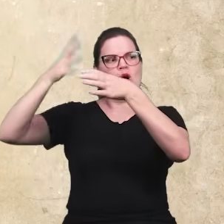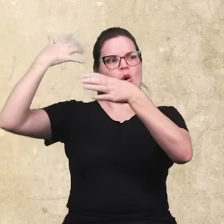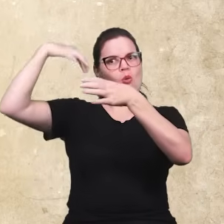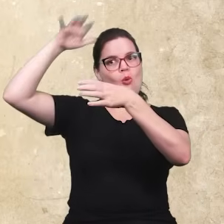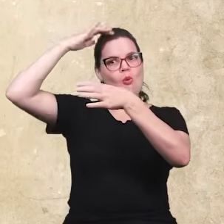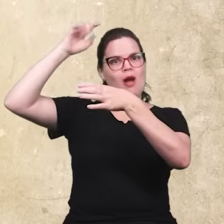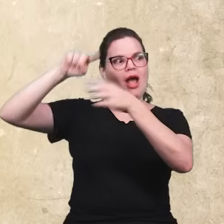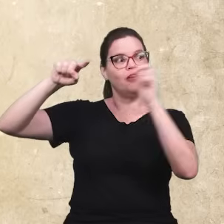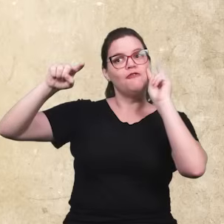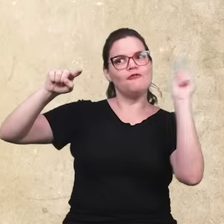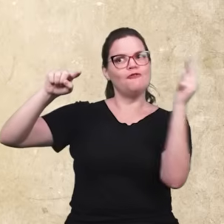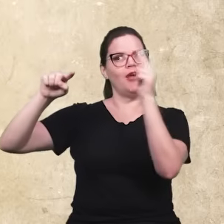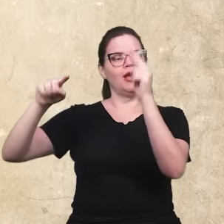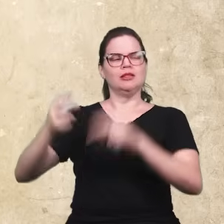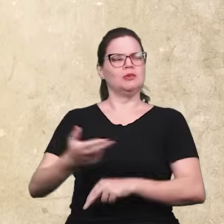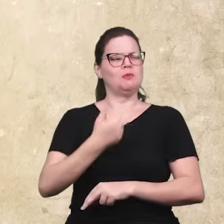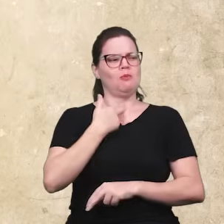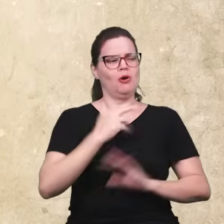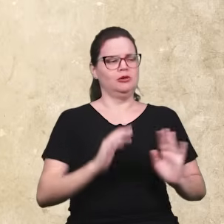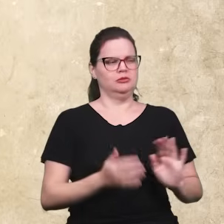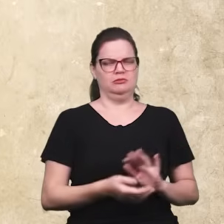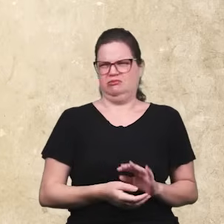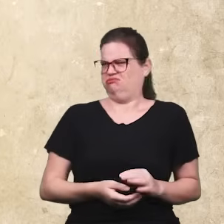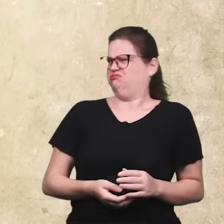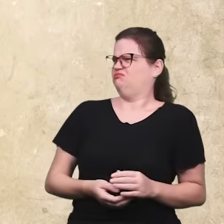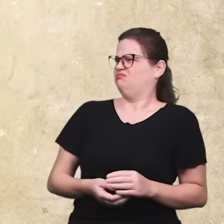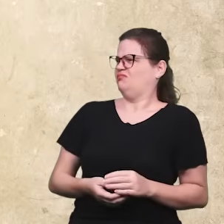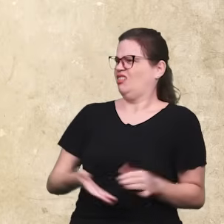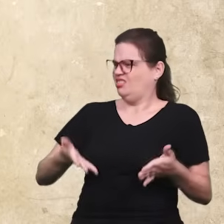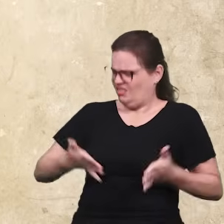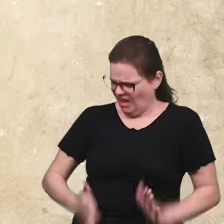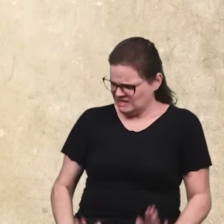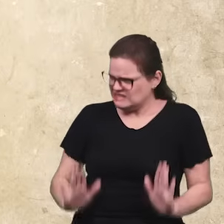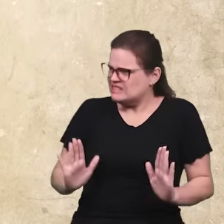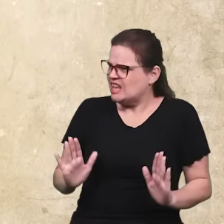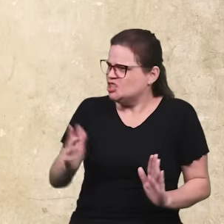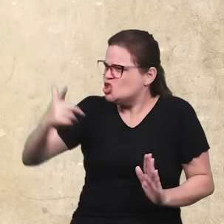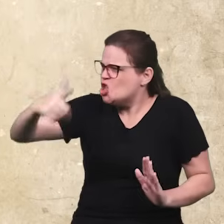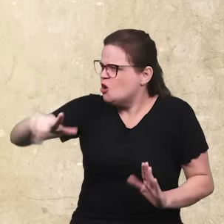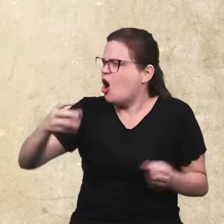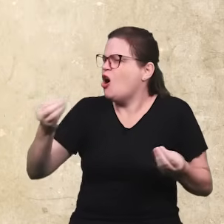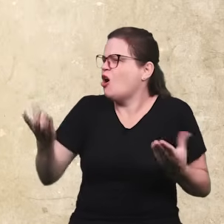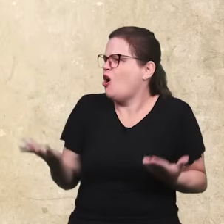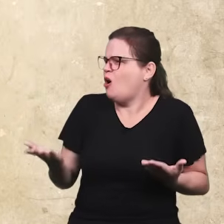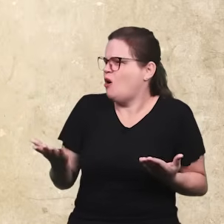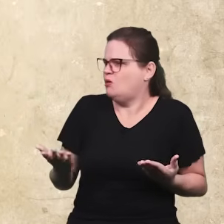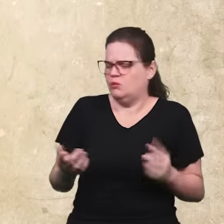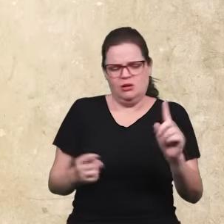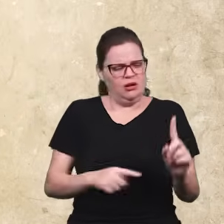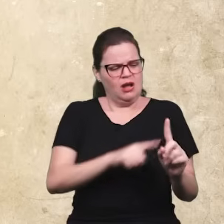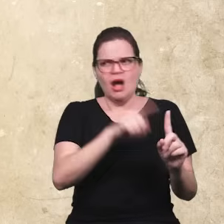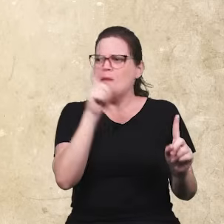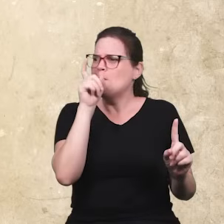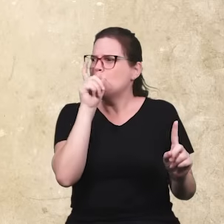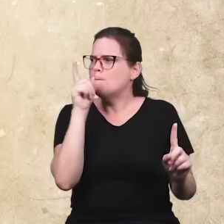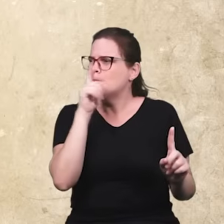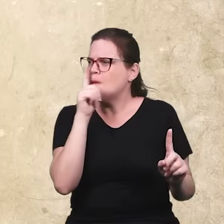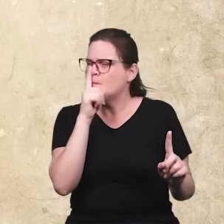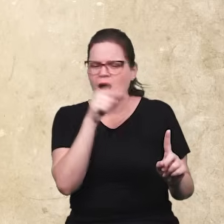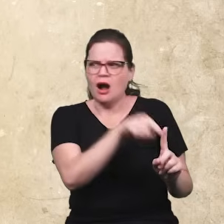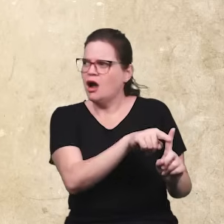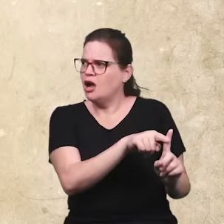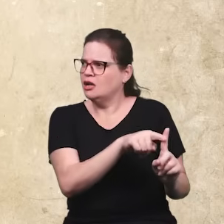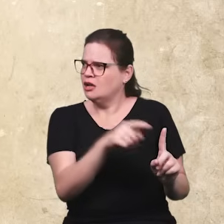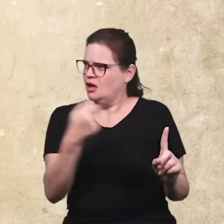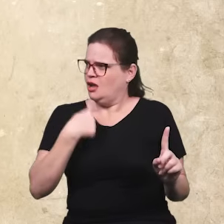Disse-lhe Nicodemos: Como pode um homem nascer sendo velho? Porventura pode tornar a entrar no